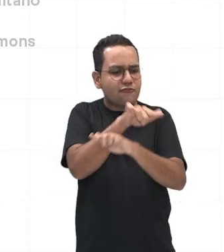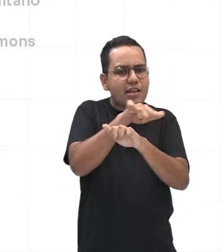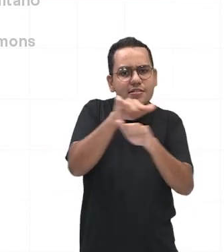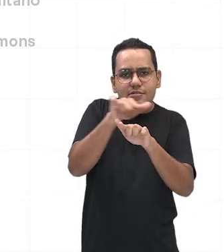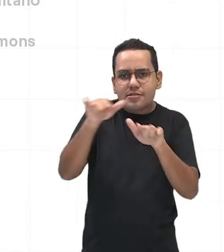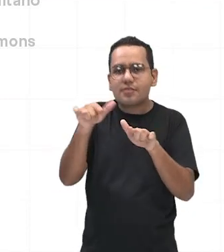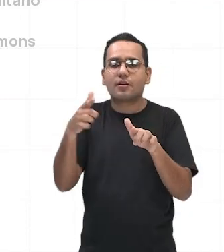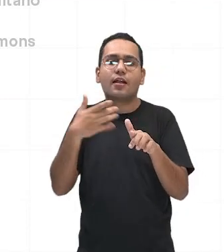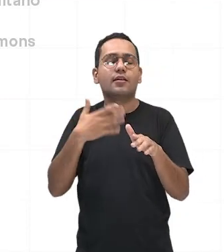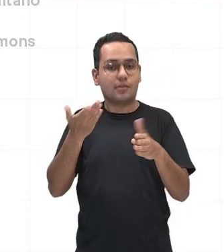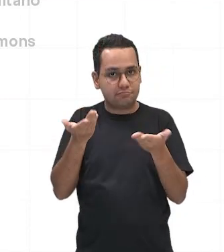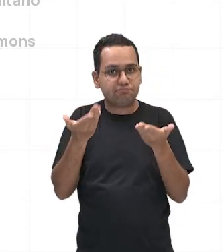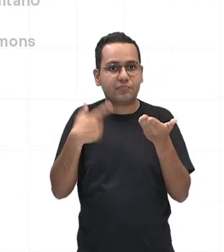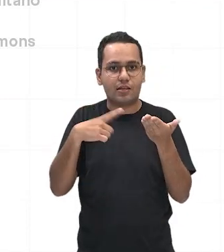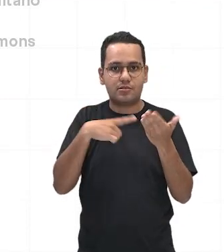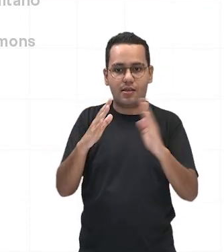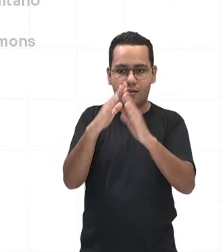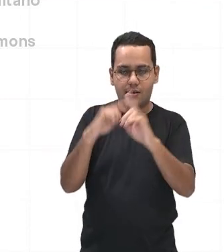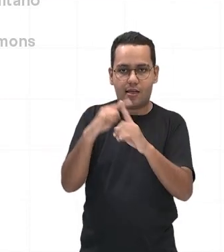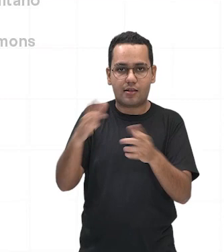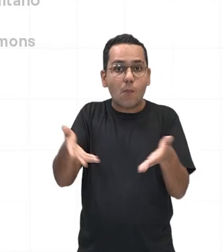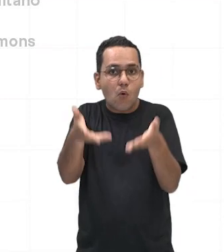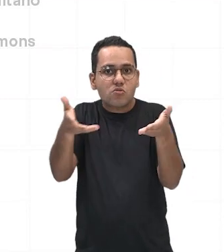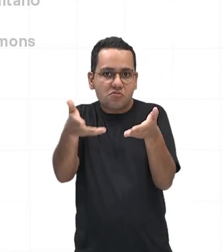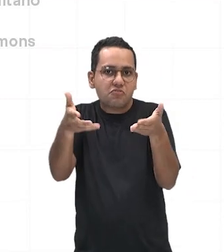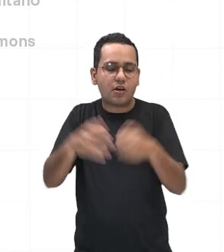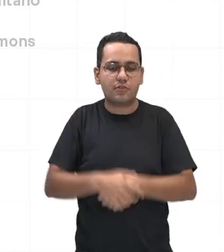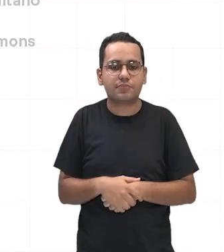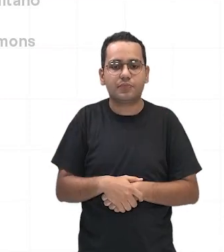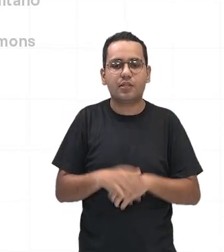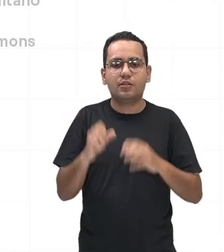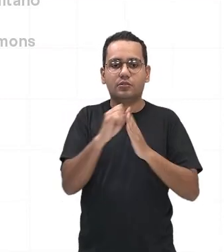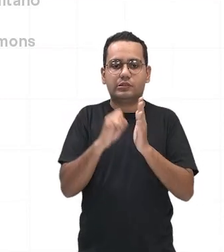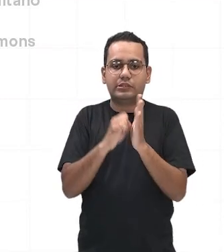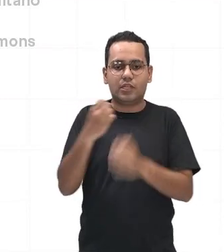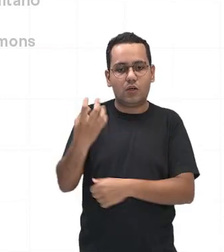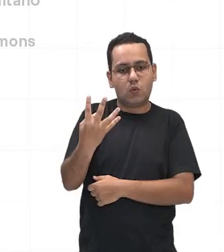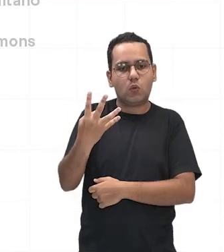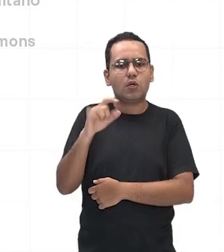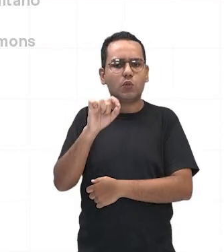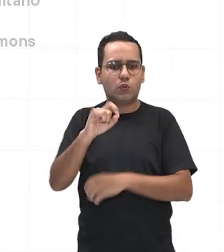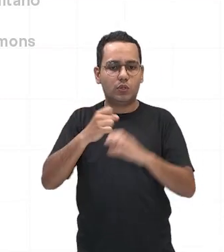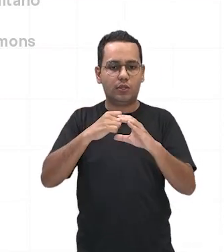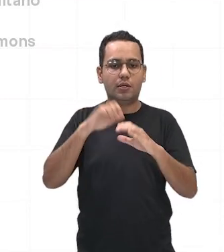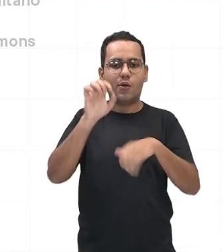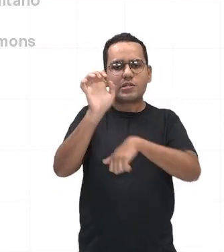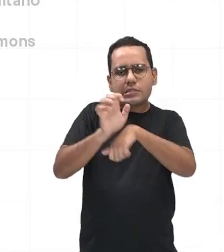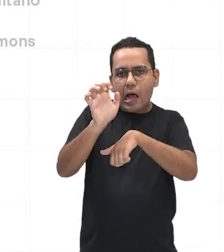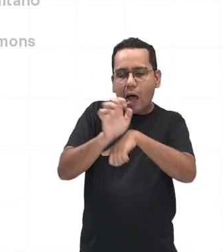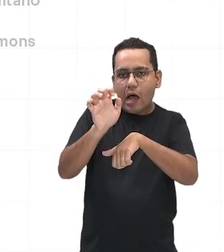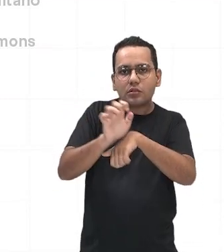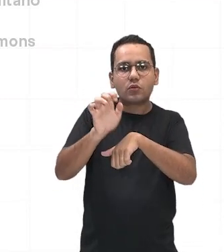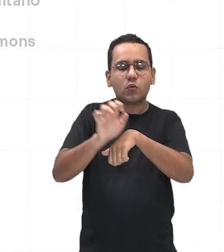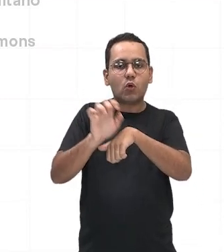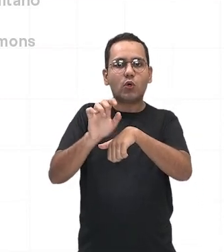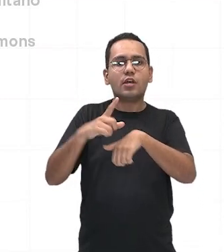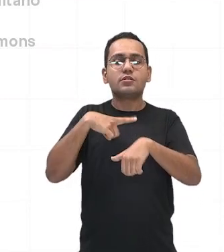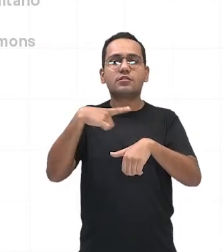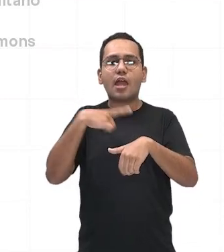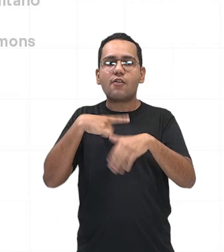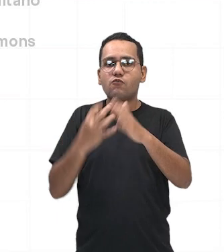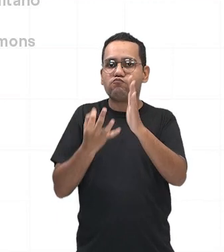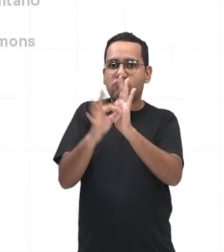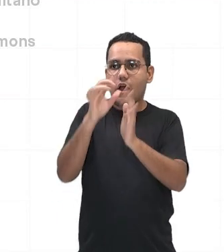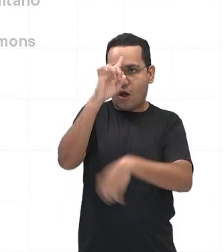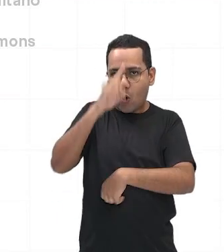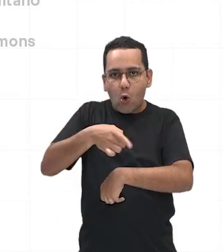IV. Identifica-se com o Estado quando o cristianismo foi reconhecido como religião